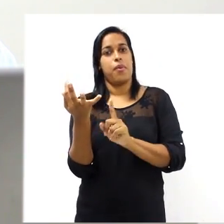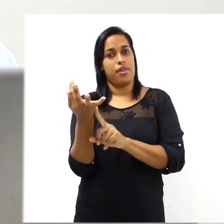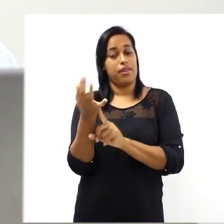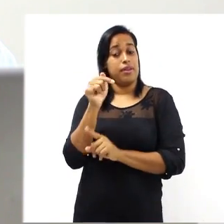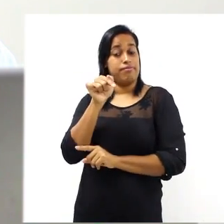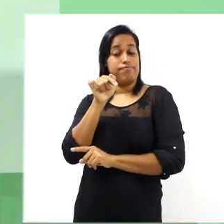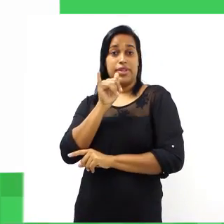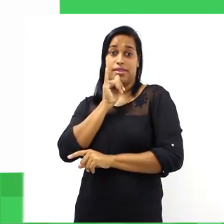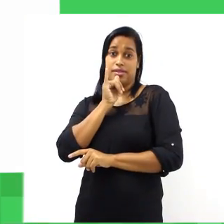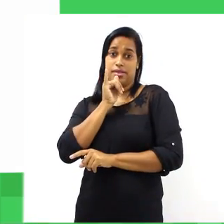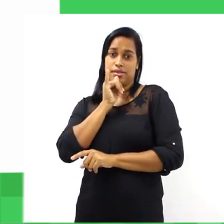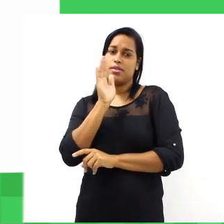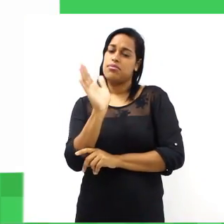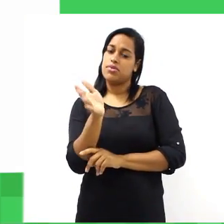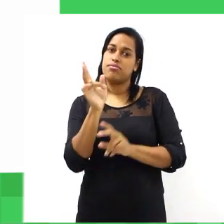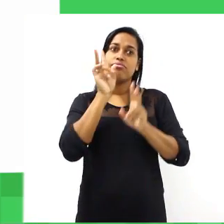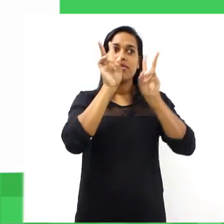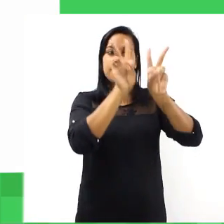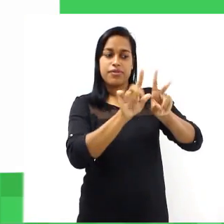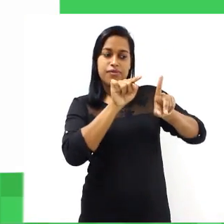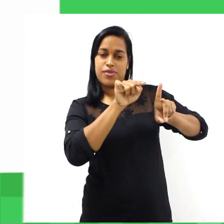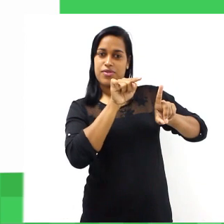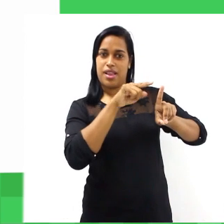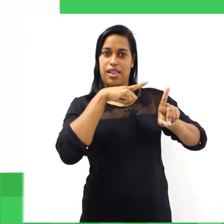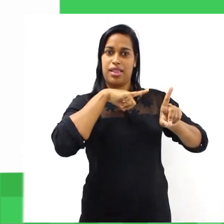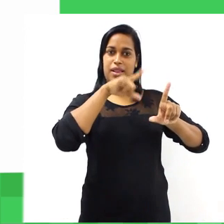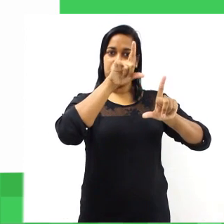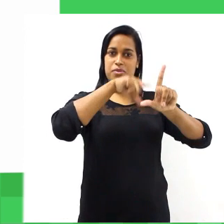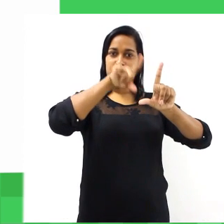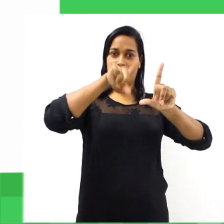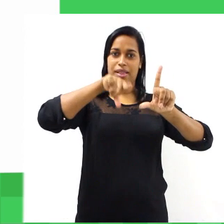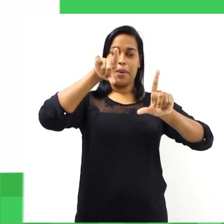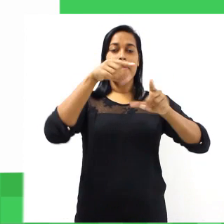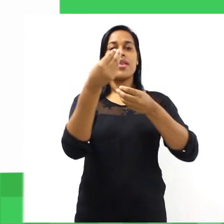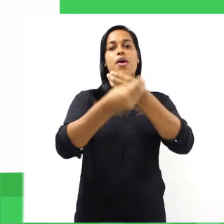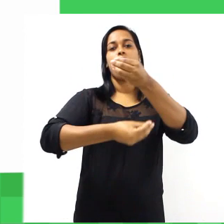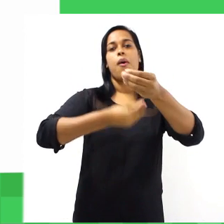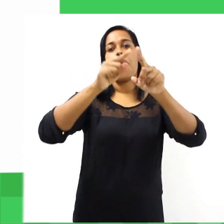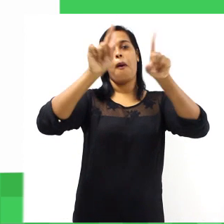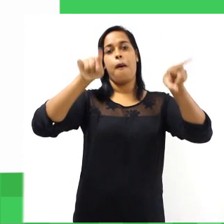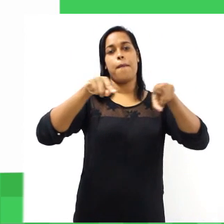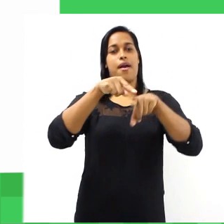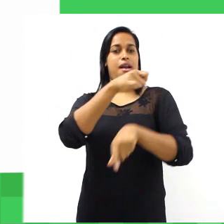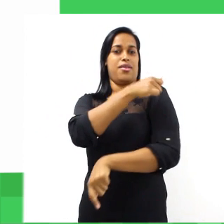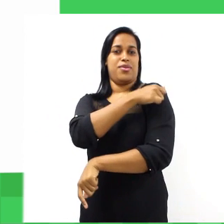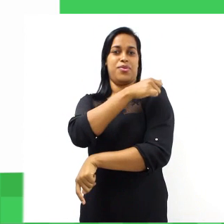Nesse exemplo aqui que nós podemos visualizar, temos uma tabela alunos, e essa